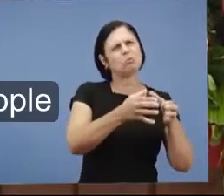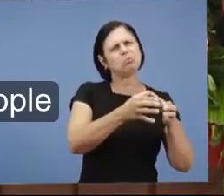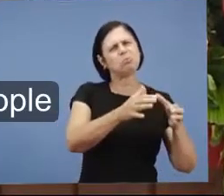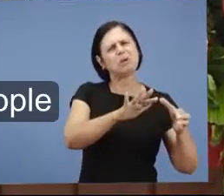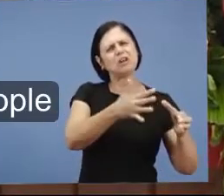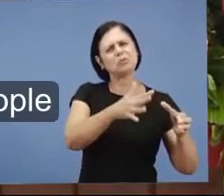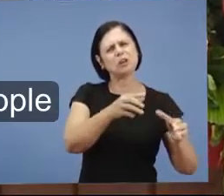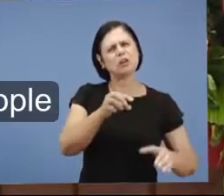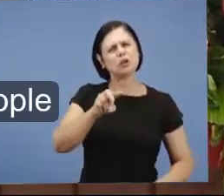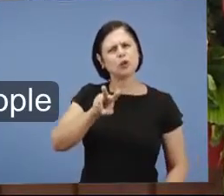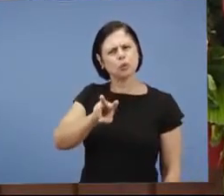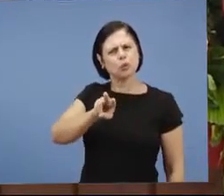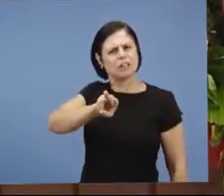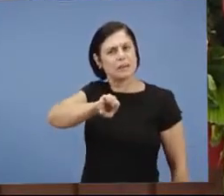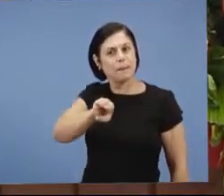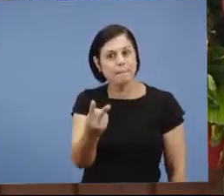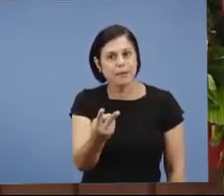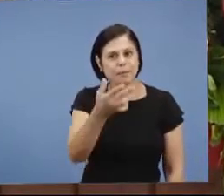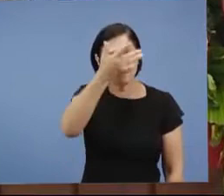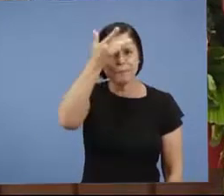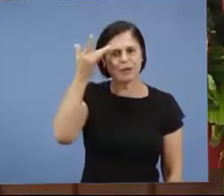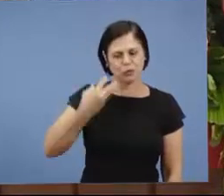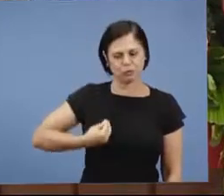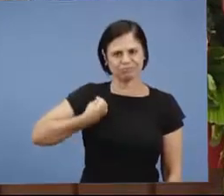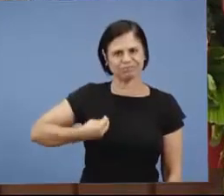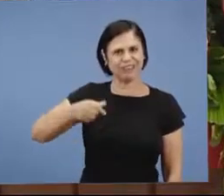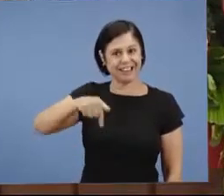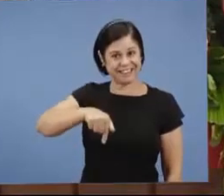aproximadamente de 2.000 pessoas.